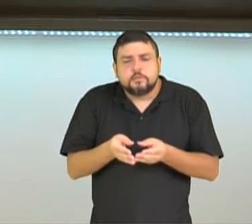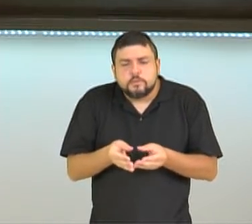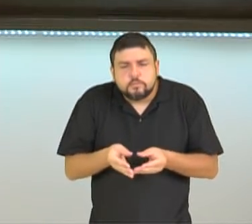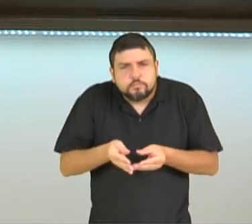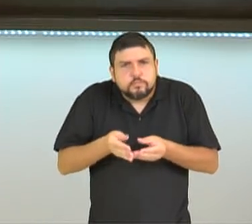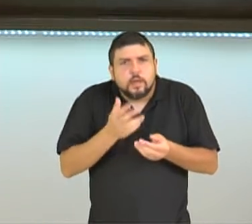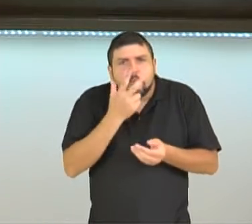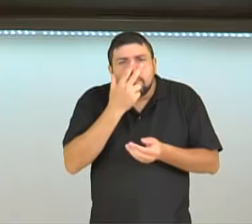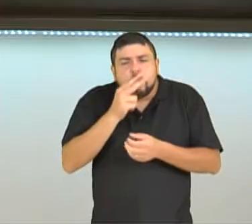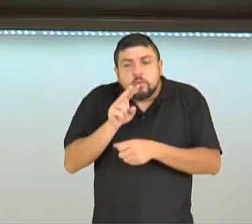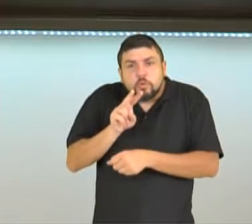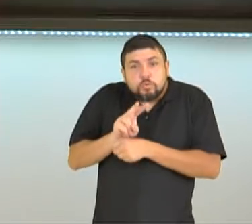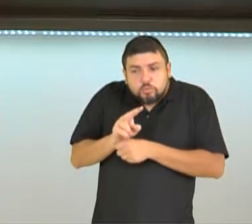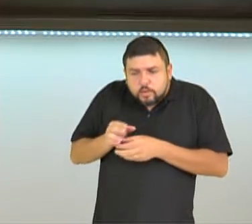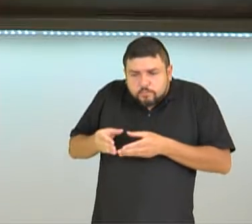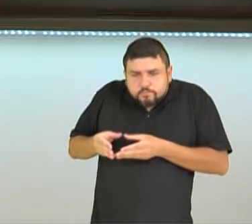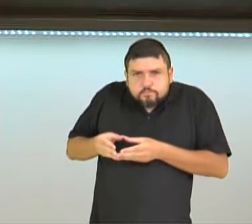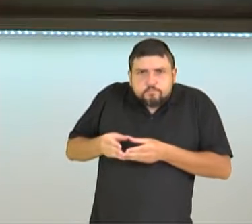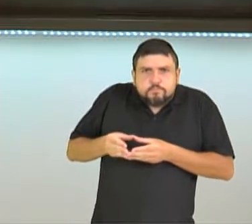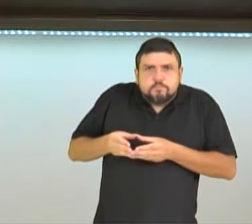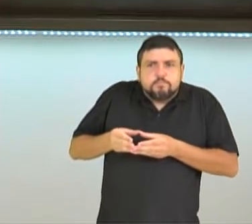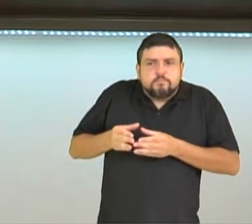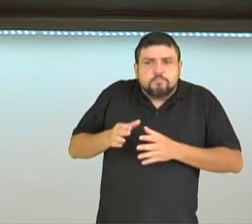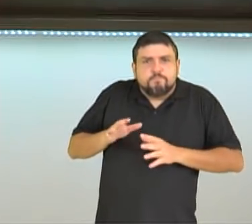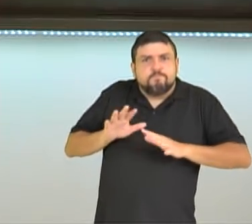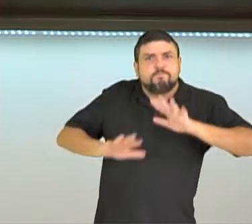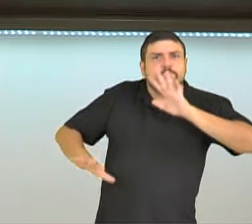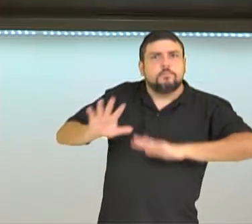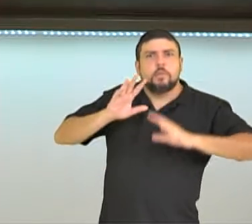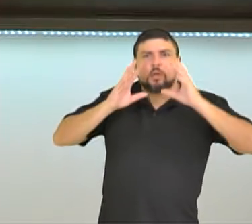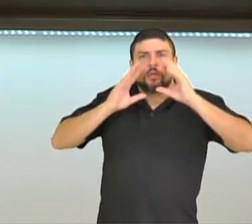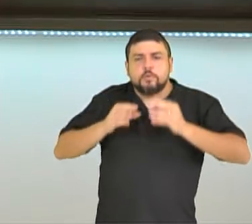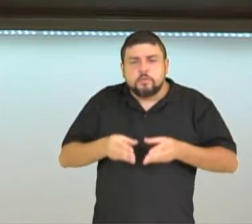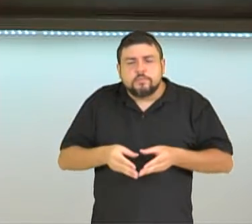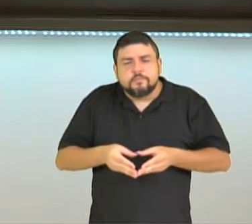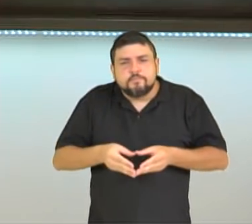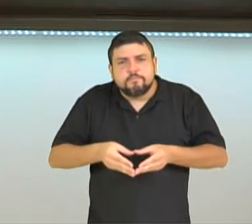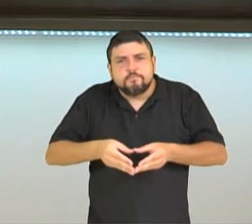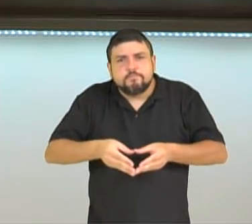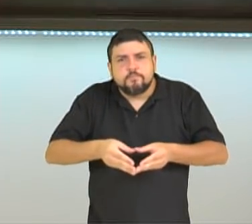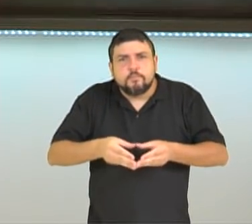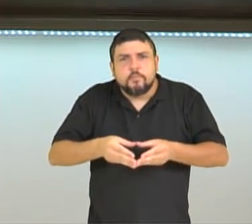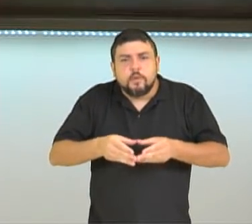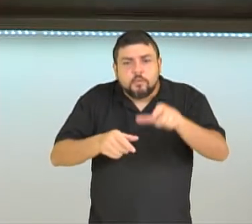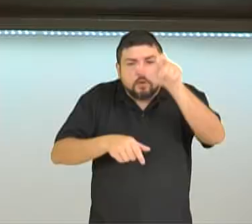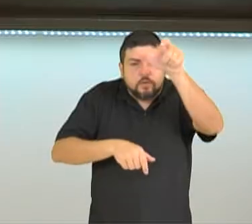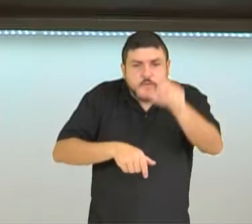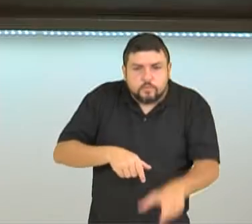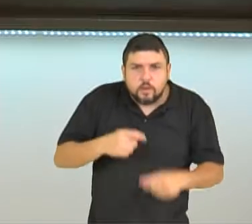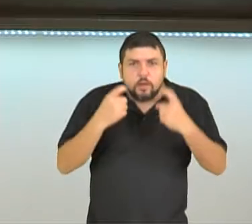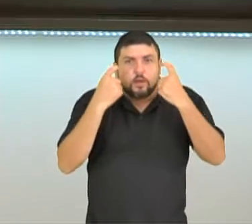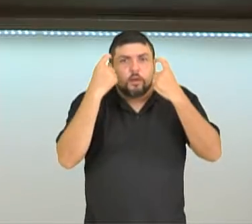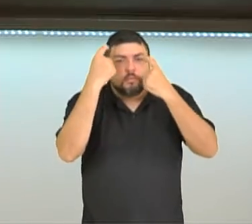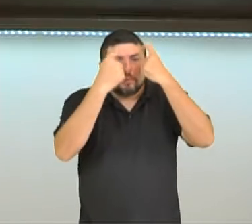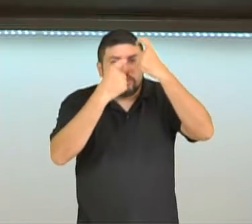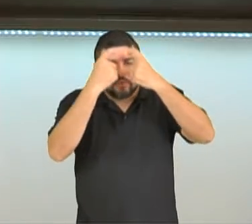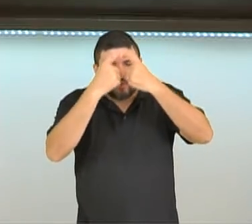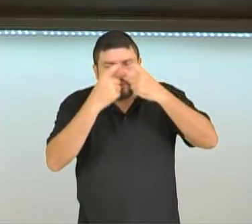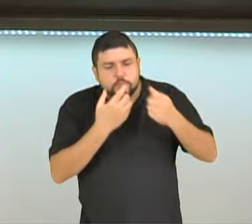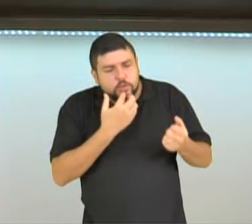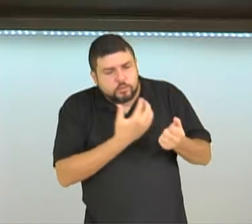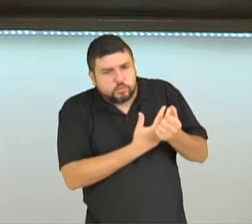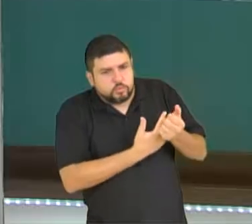cuidado levando o coração, mostra a solidariedade, o carinho, o amor, a preocupação com o próximo em fazer essa